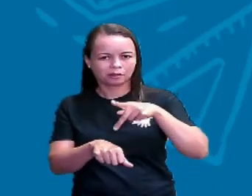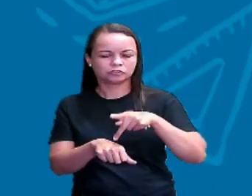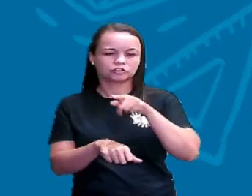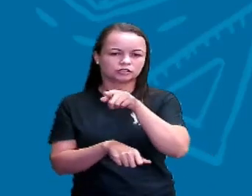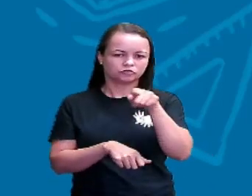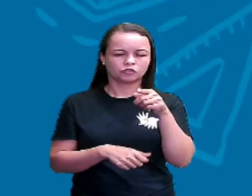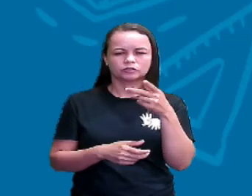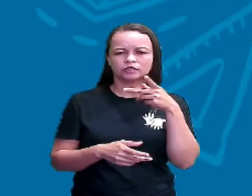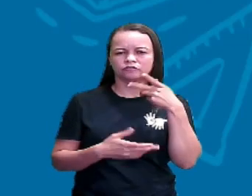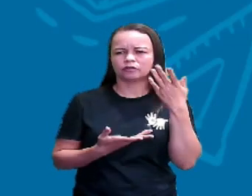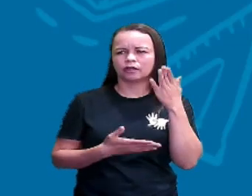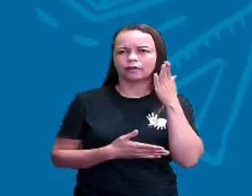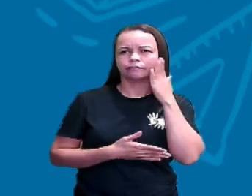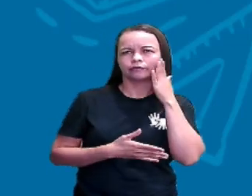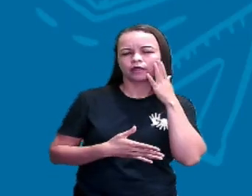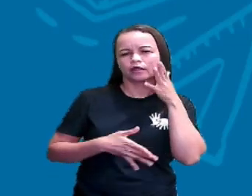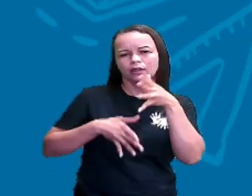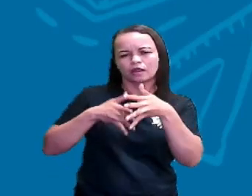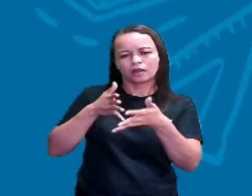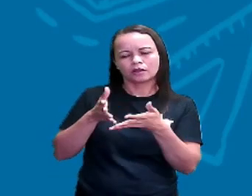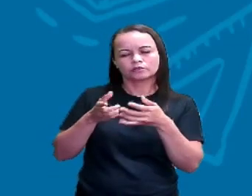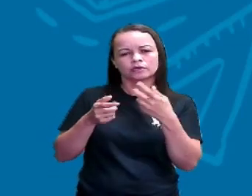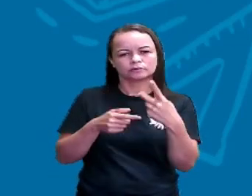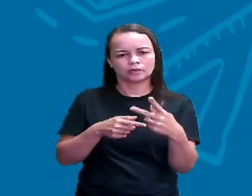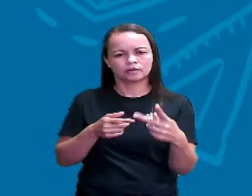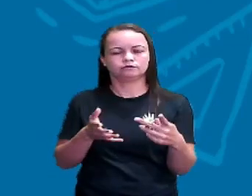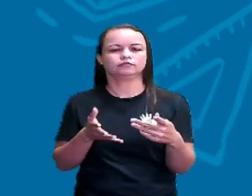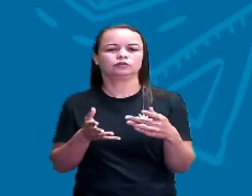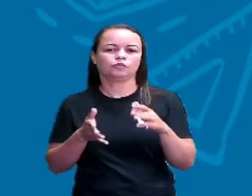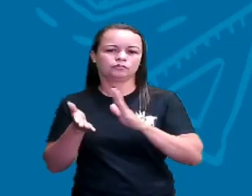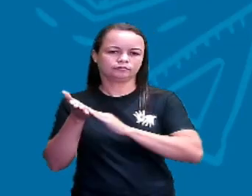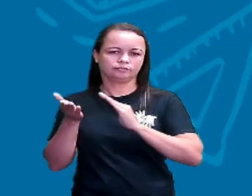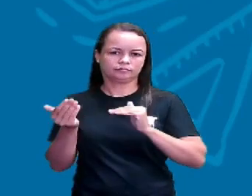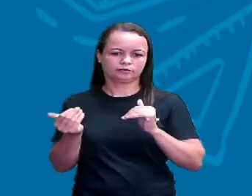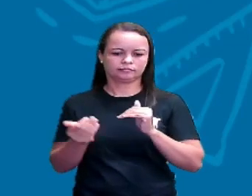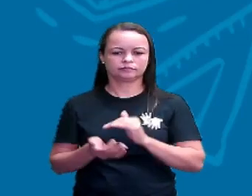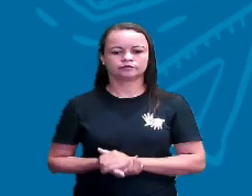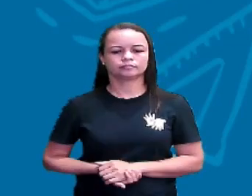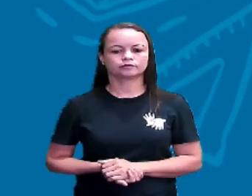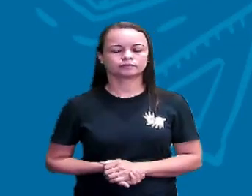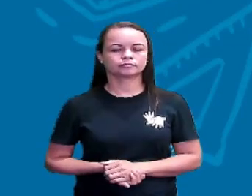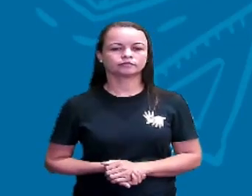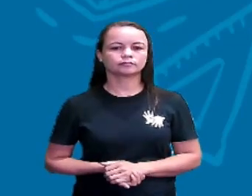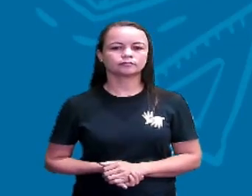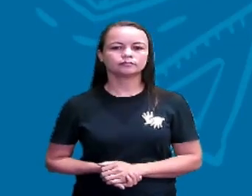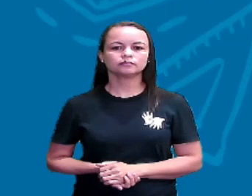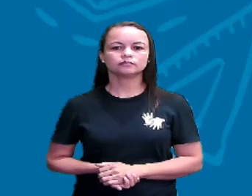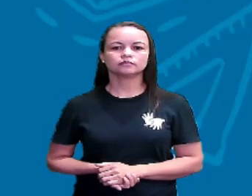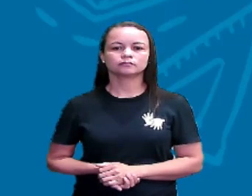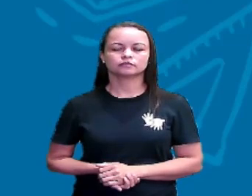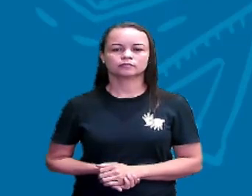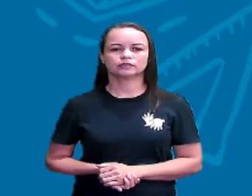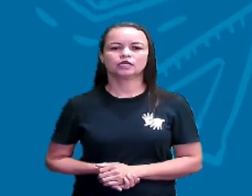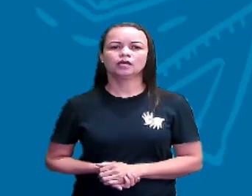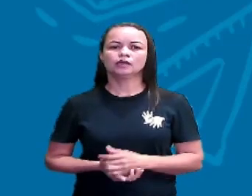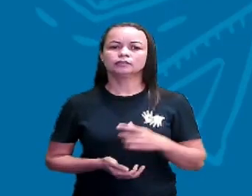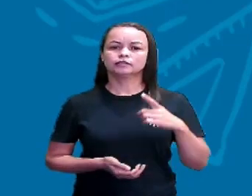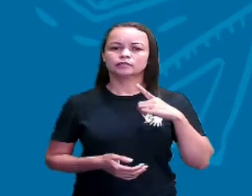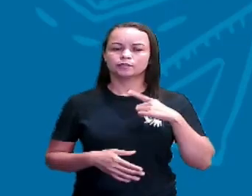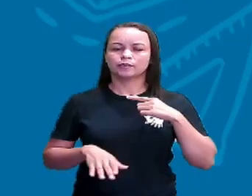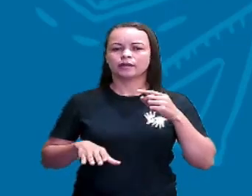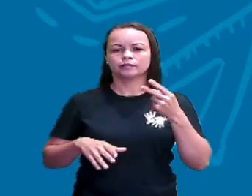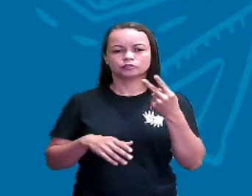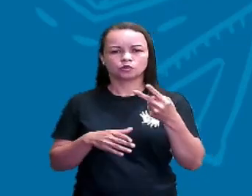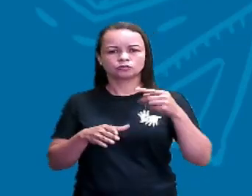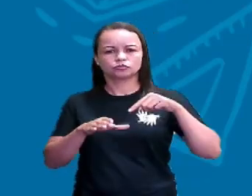estar escutando nessa língua espanhola. E existe fundamentalmente dois tipos de